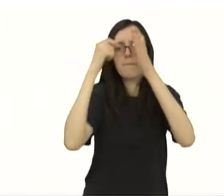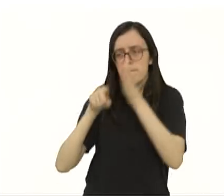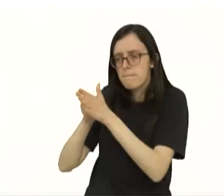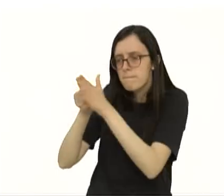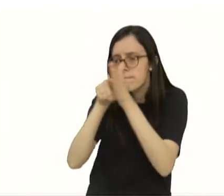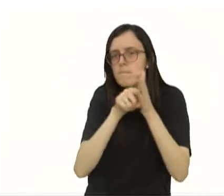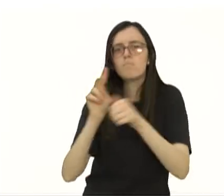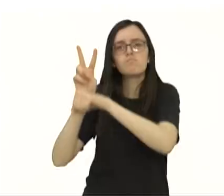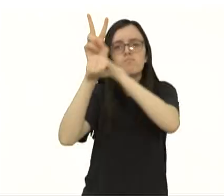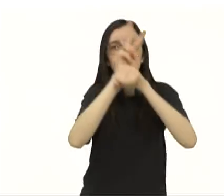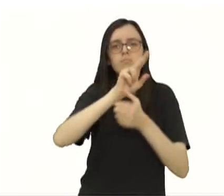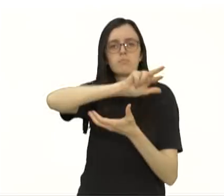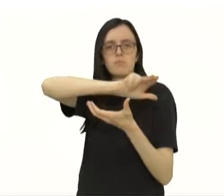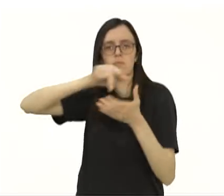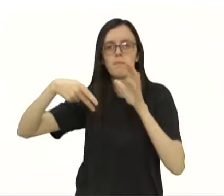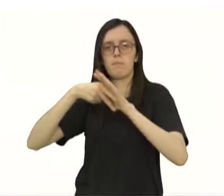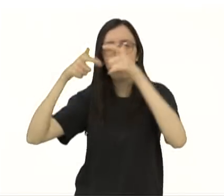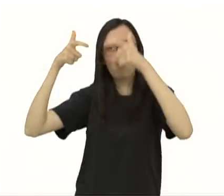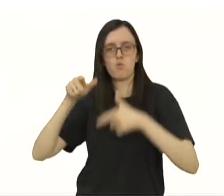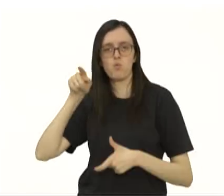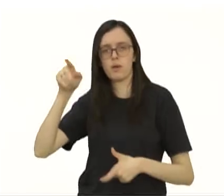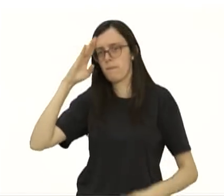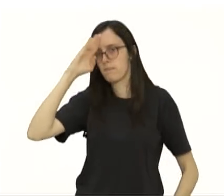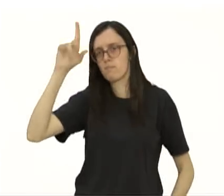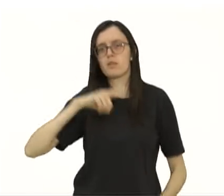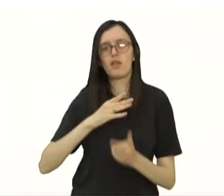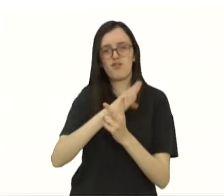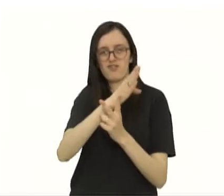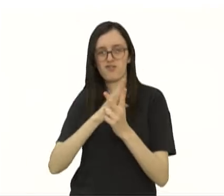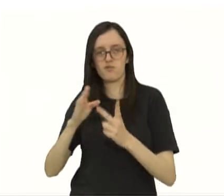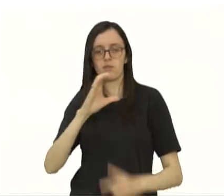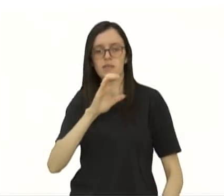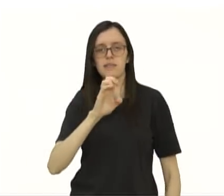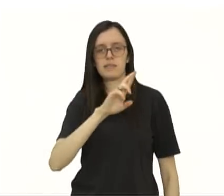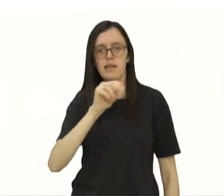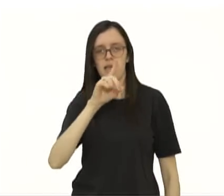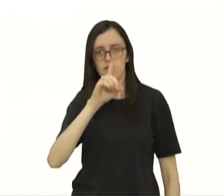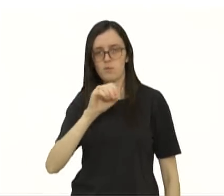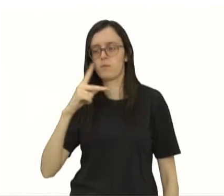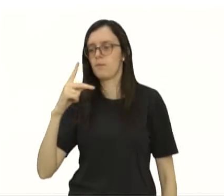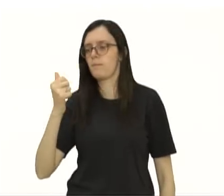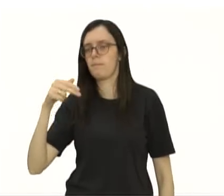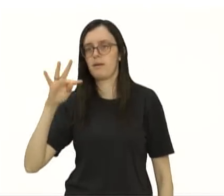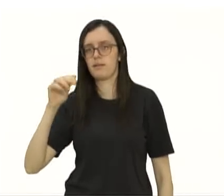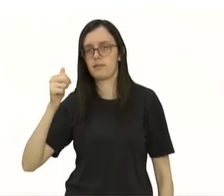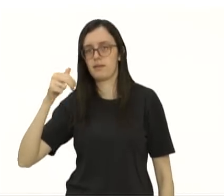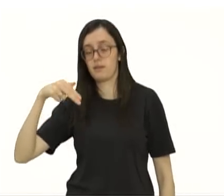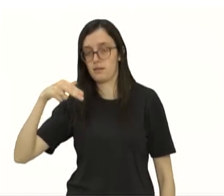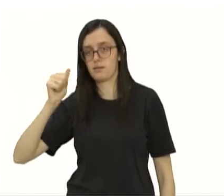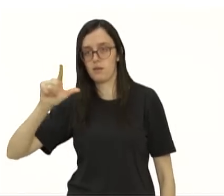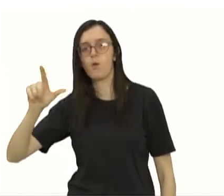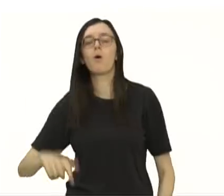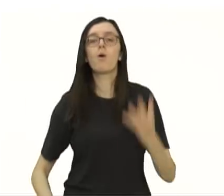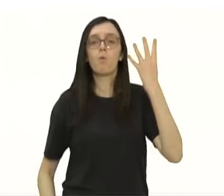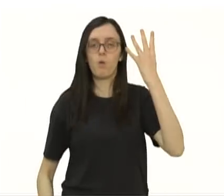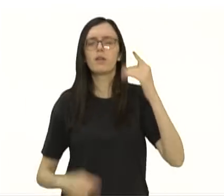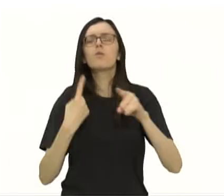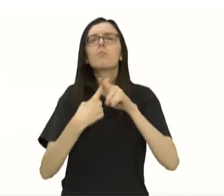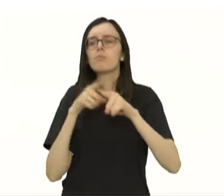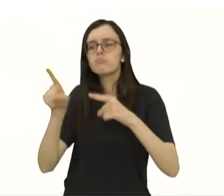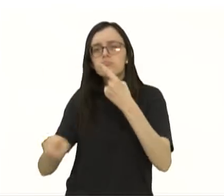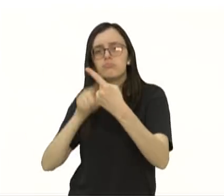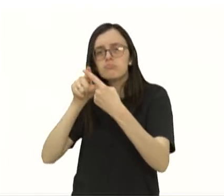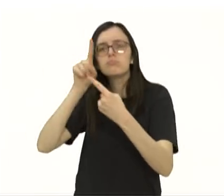dos ecossistemas regionais, em especial do Cerrado do Pantanal? 4. Por que a Sudene tem como um de seus projetos